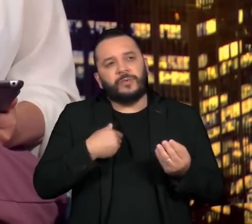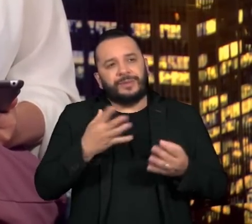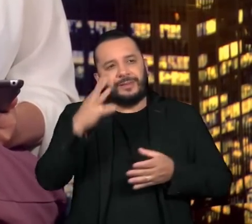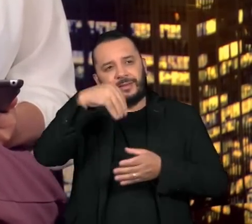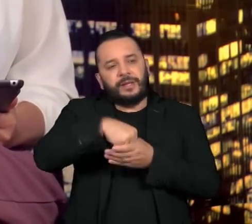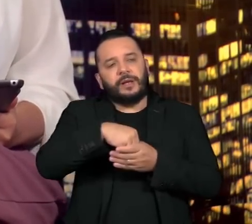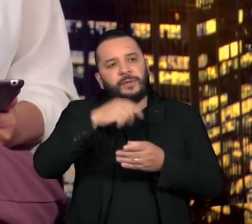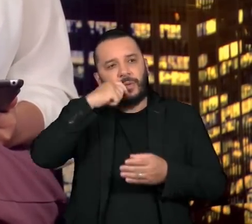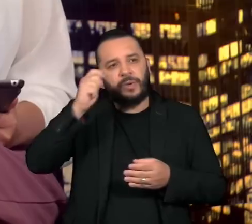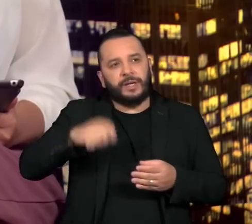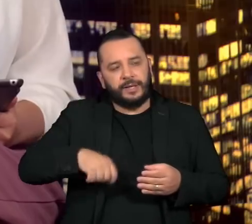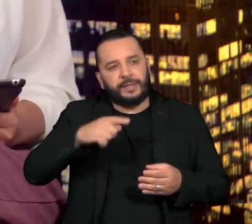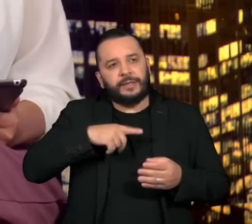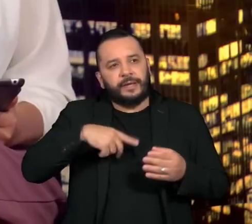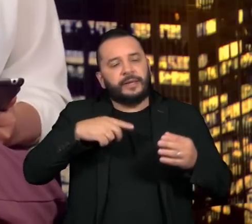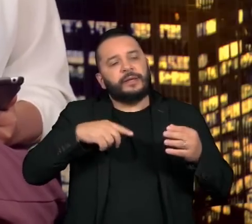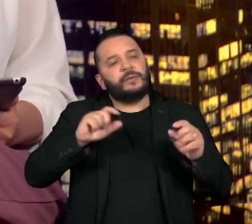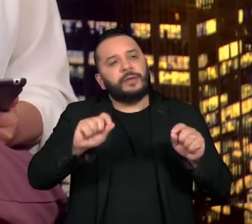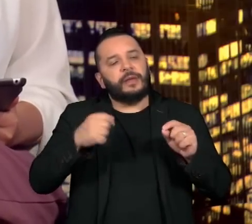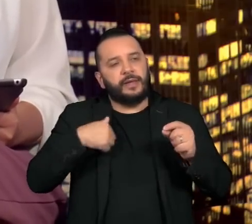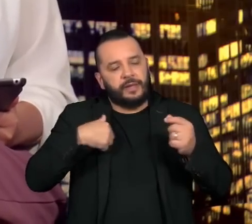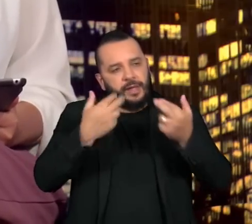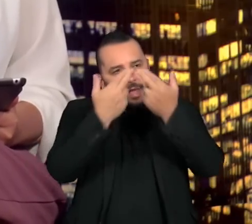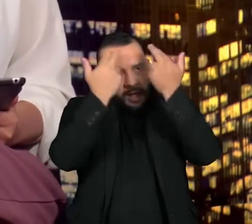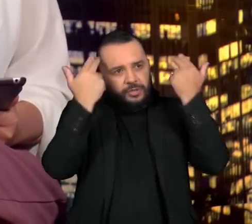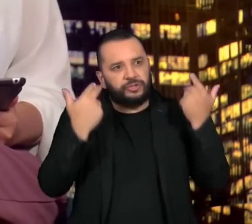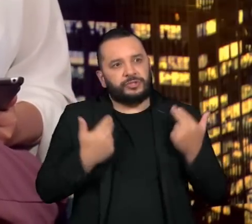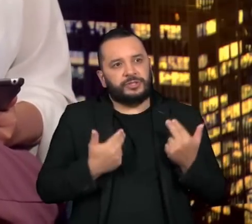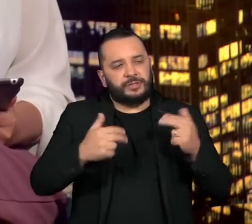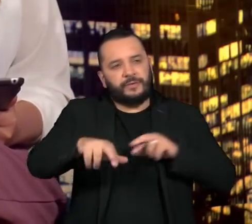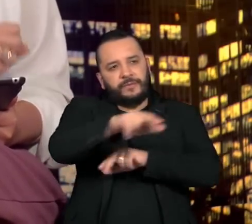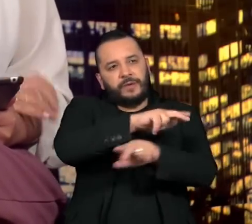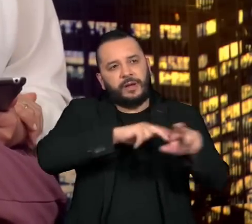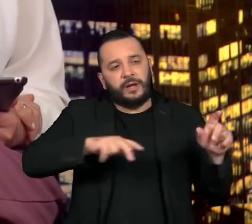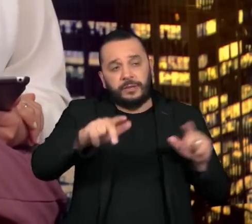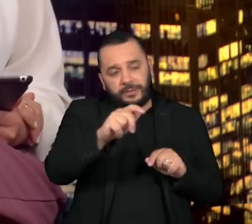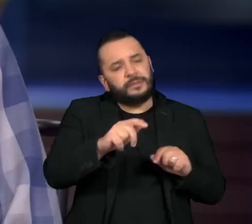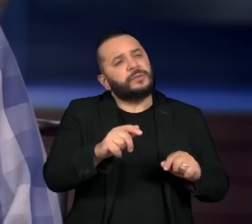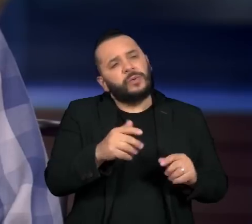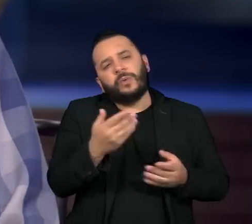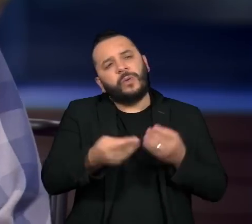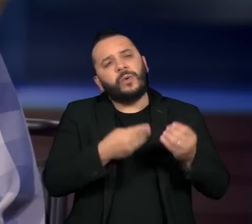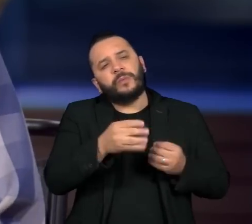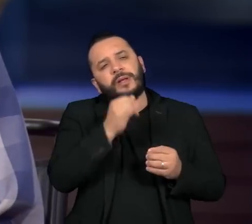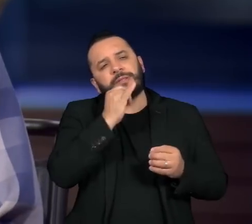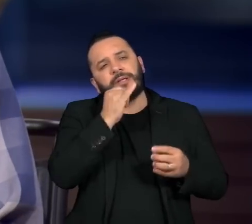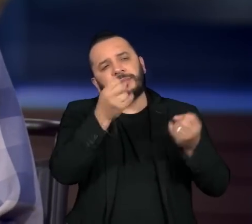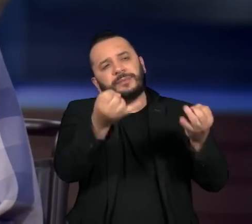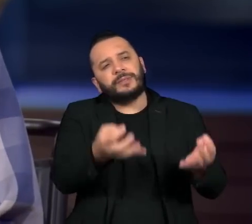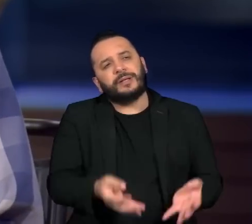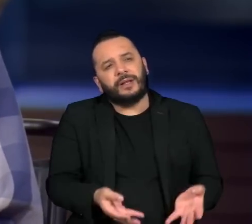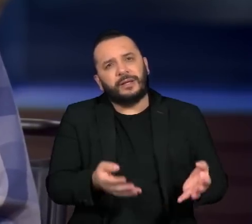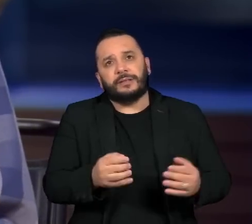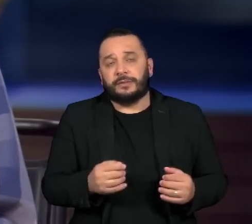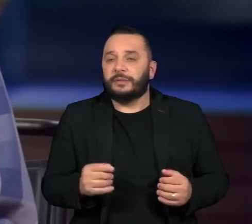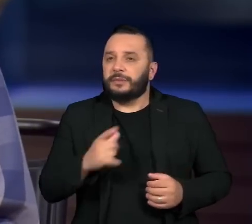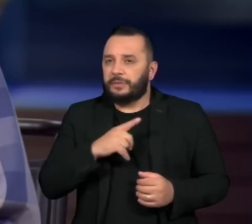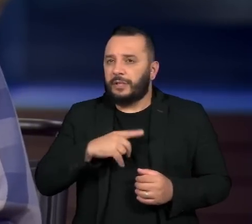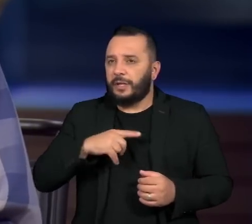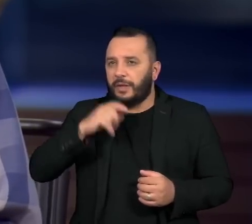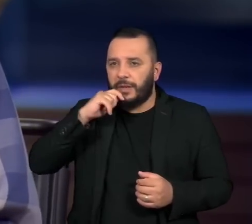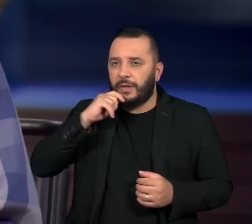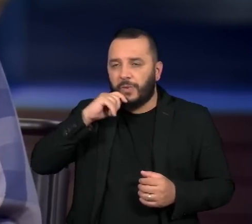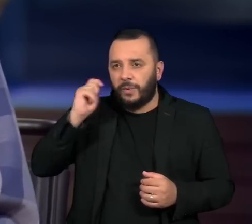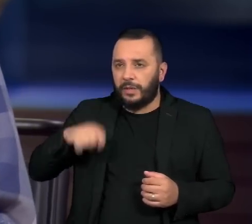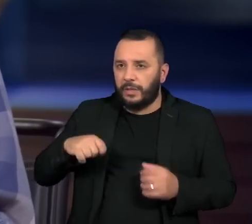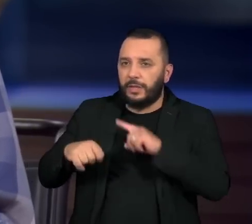Ucrânia, diferenças de etnias. Acho que vale voltar nesse ponto, algum exemplo para a gente entender? É porque tanto a Rússia quanto a Ucrânia